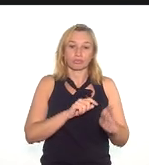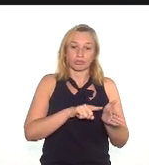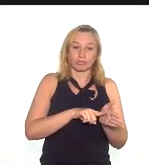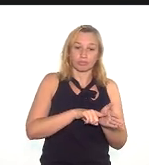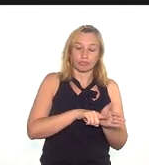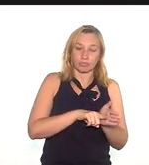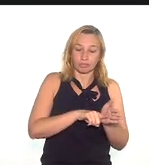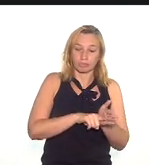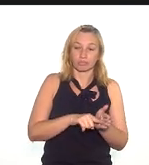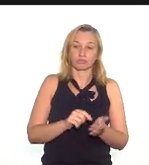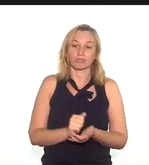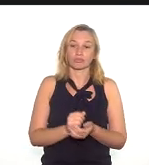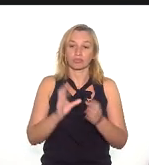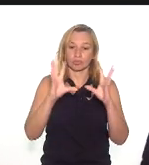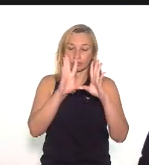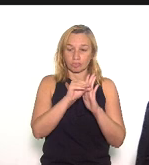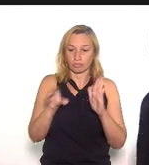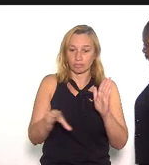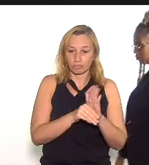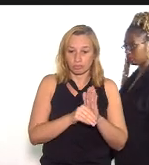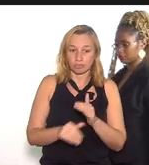daquele aporte.